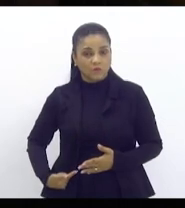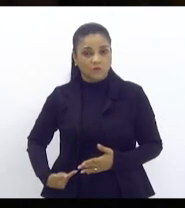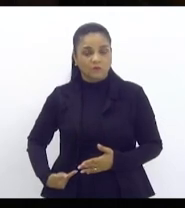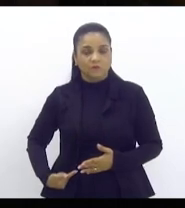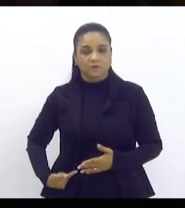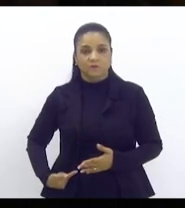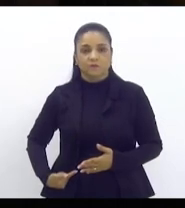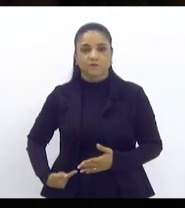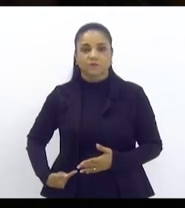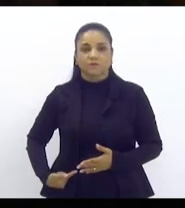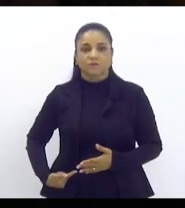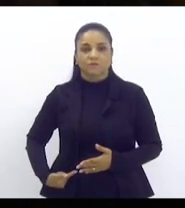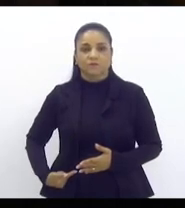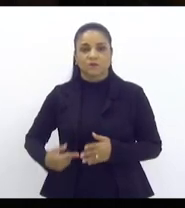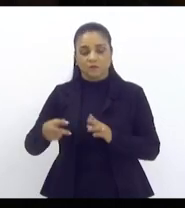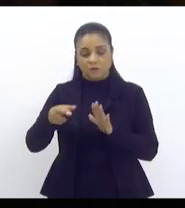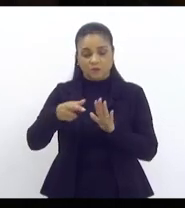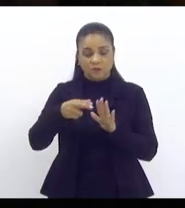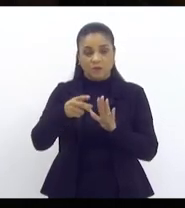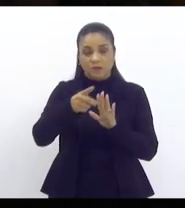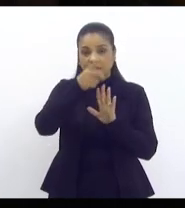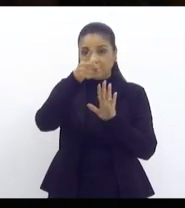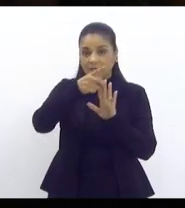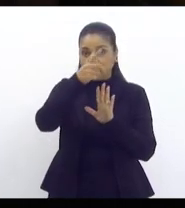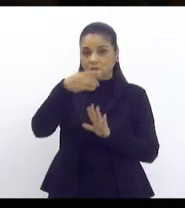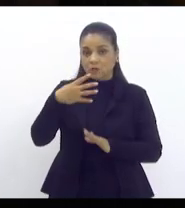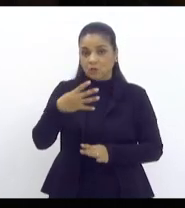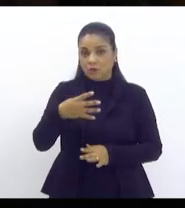emitiu o decreto